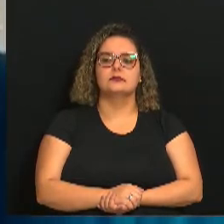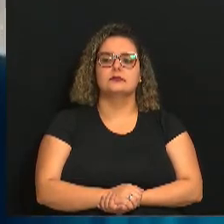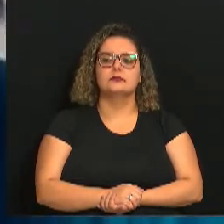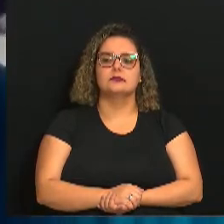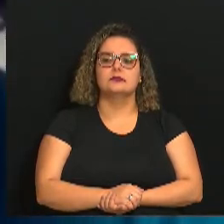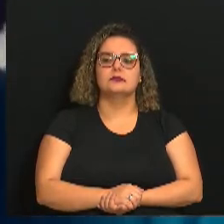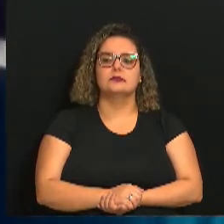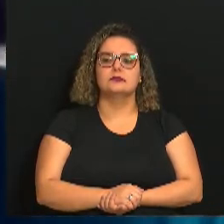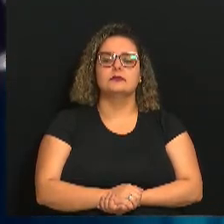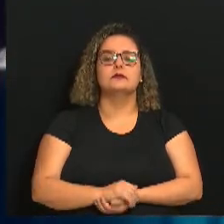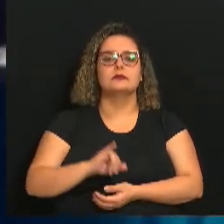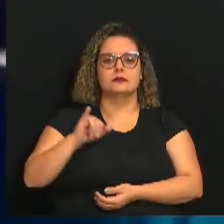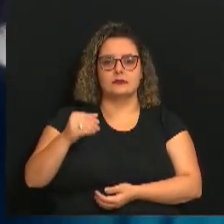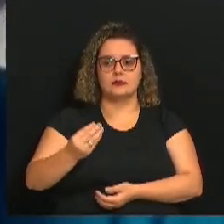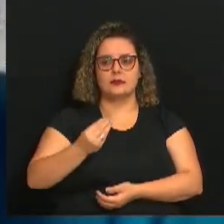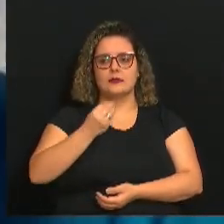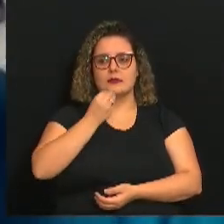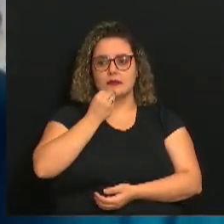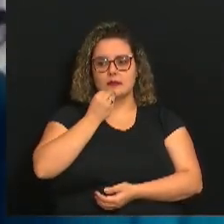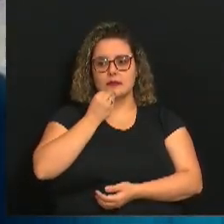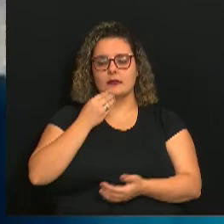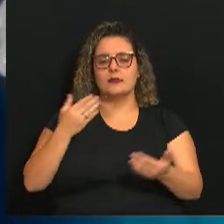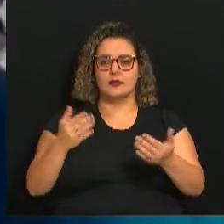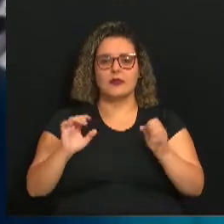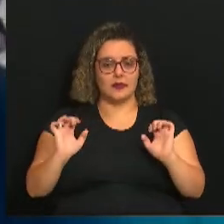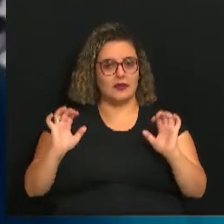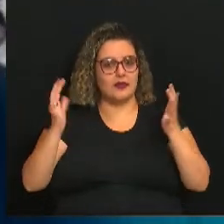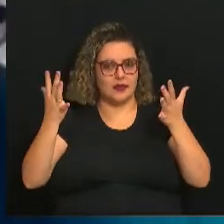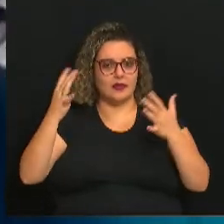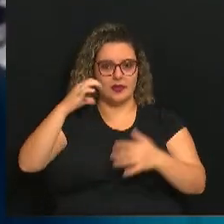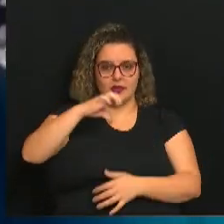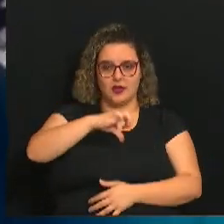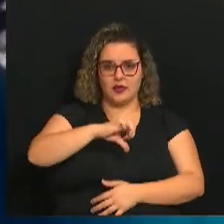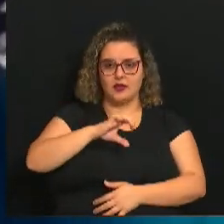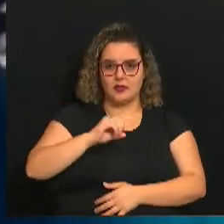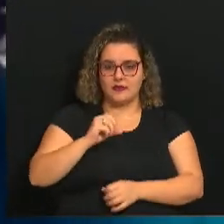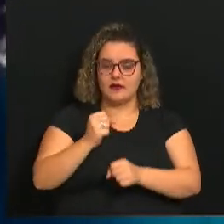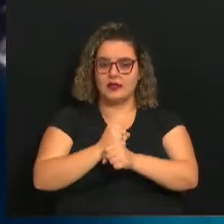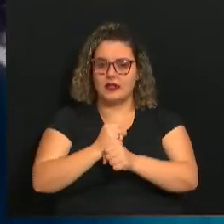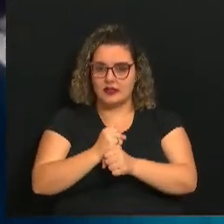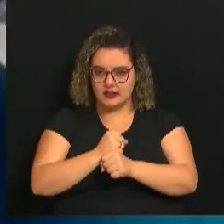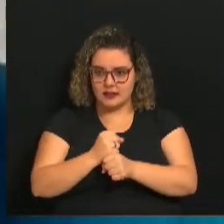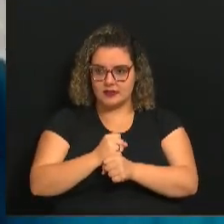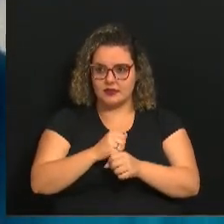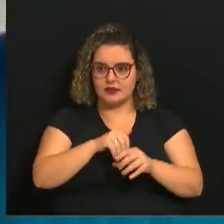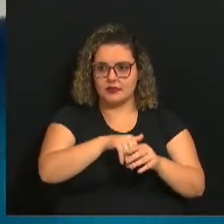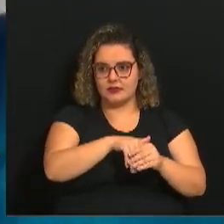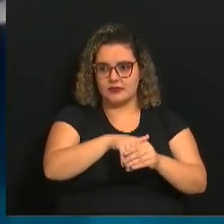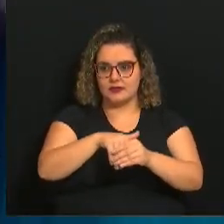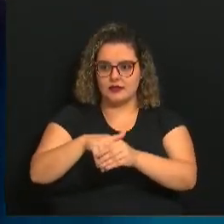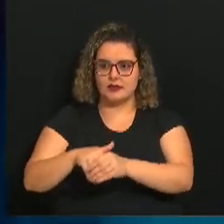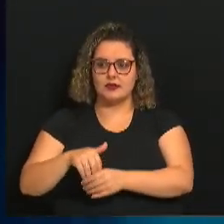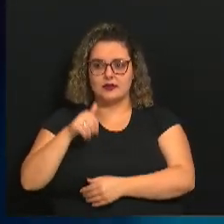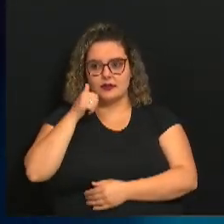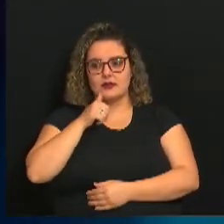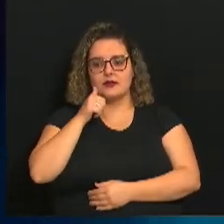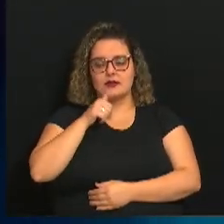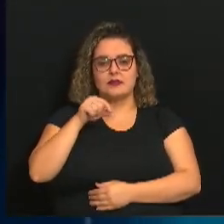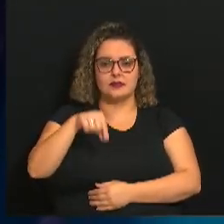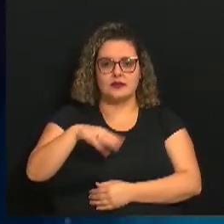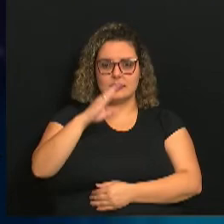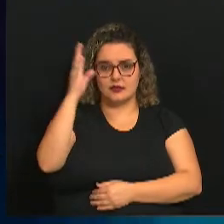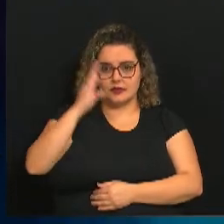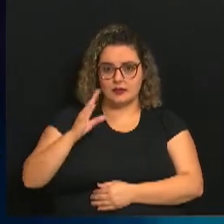gente comemora aí os 90 anos do voto feminino. No Brasil, o voto feminino só foi possível a partir de